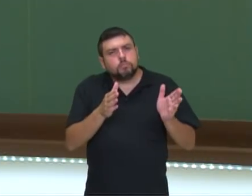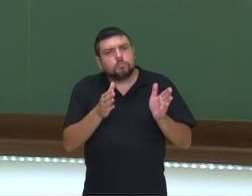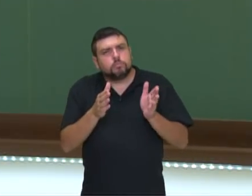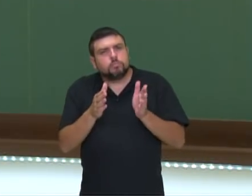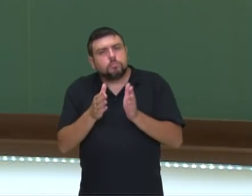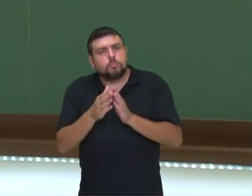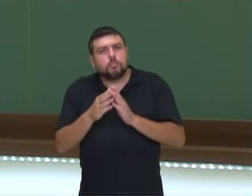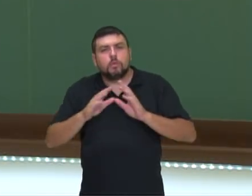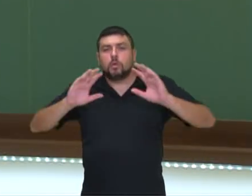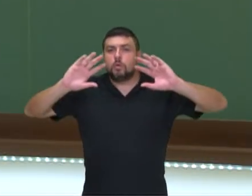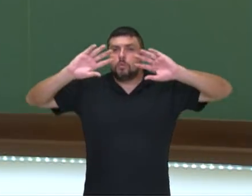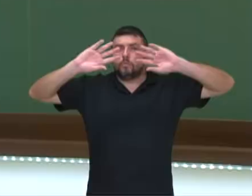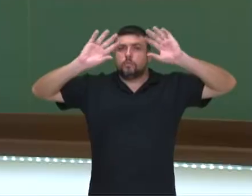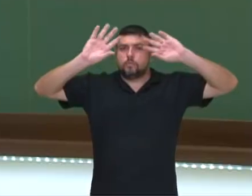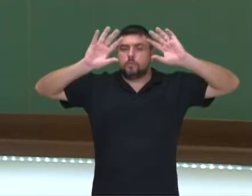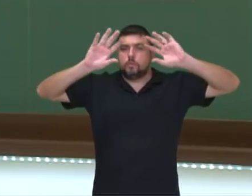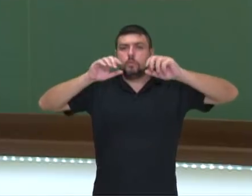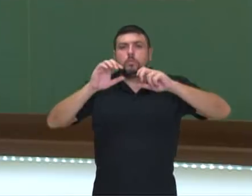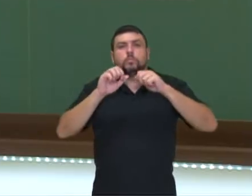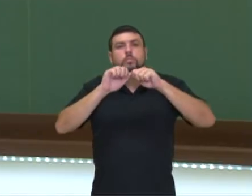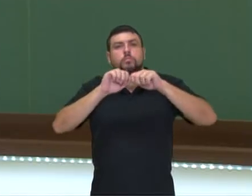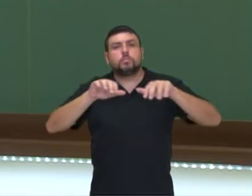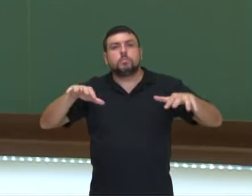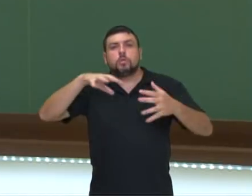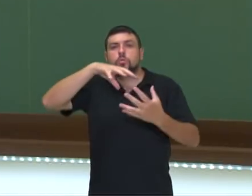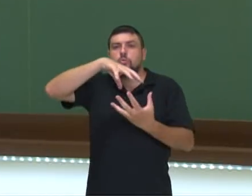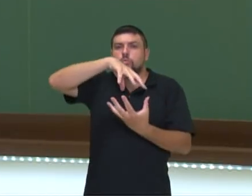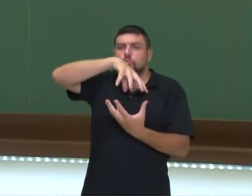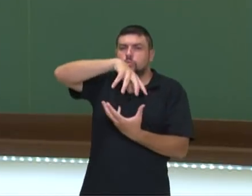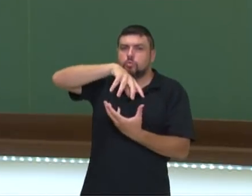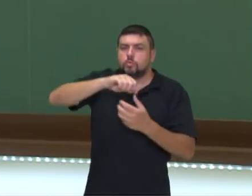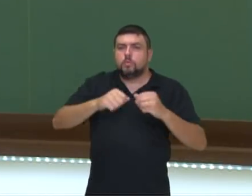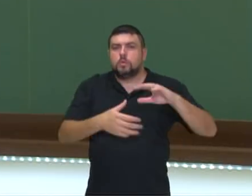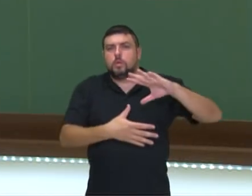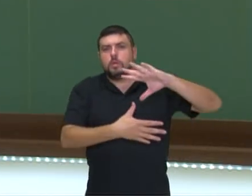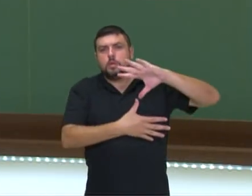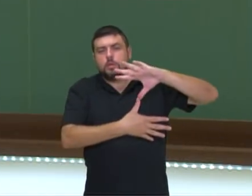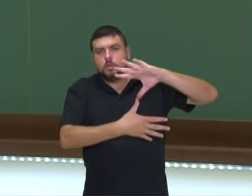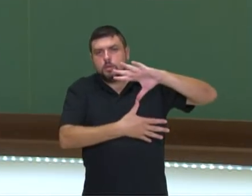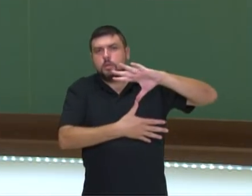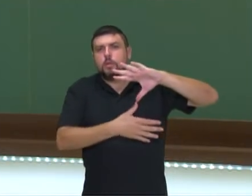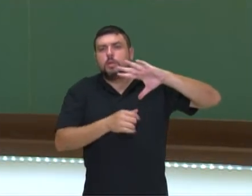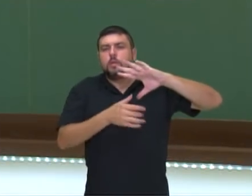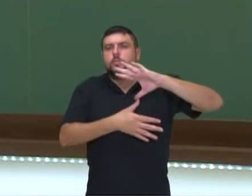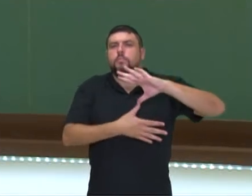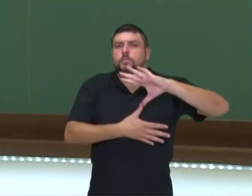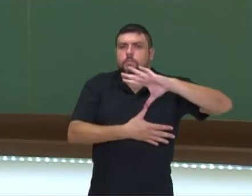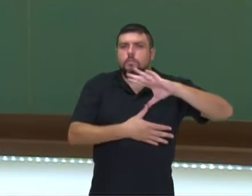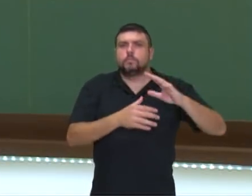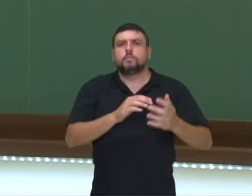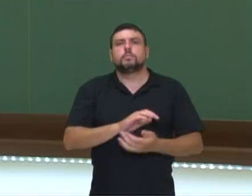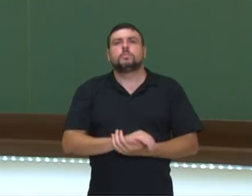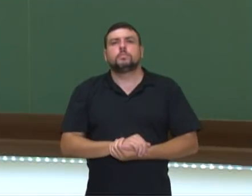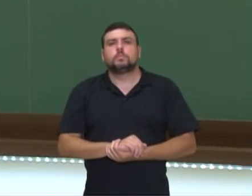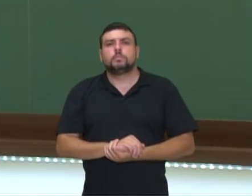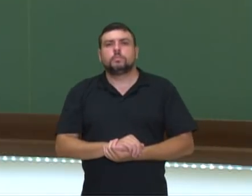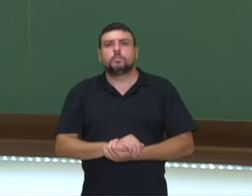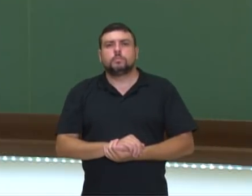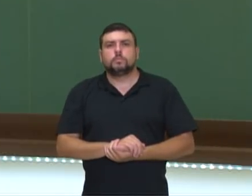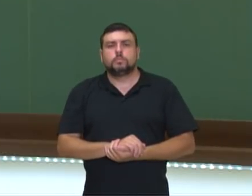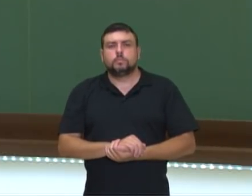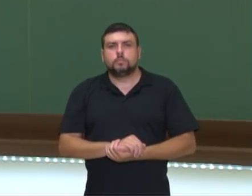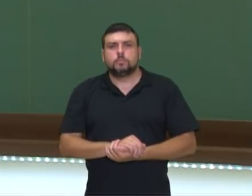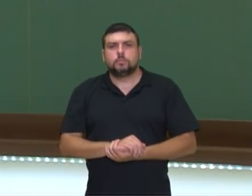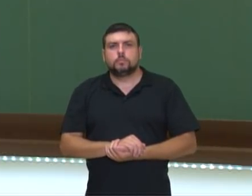o voleibol sendo conhecido praticamente por toda a América Latina e América do Norte e alguns países ali da